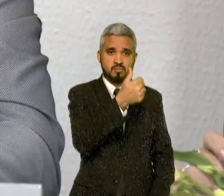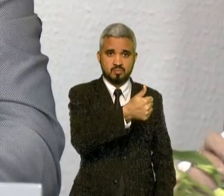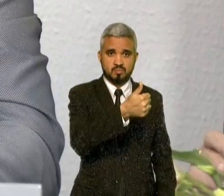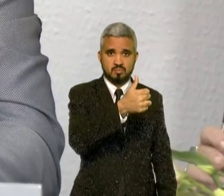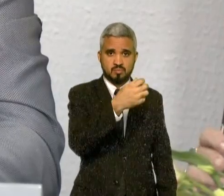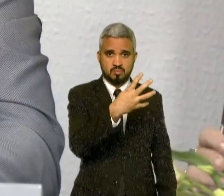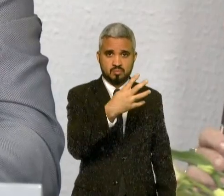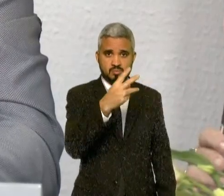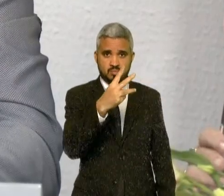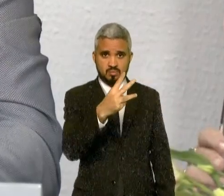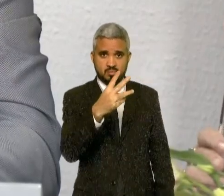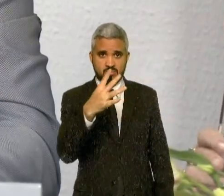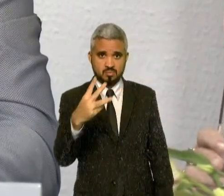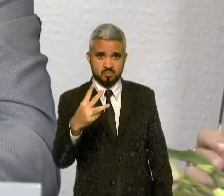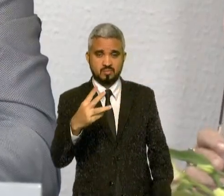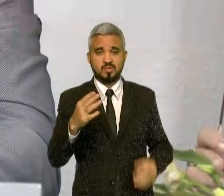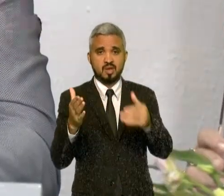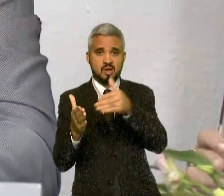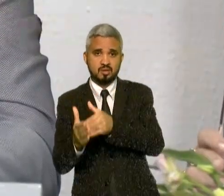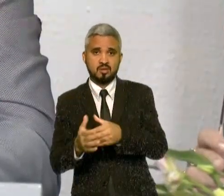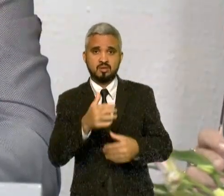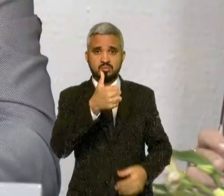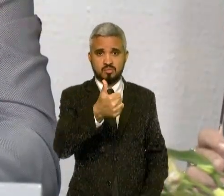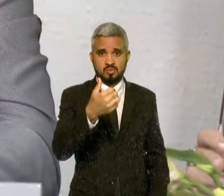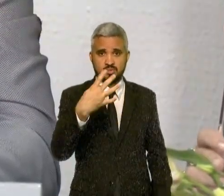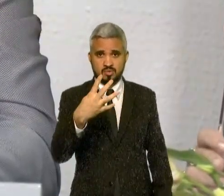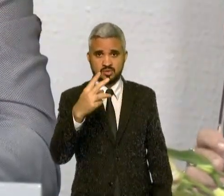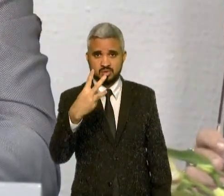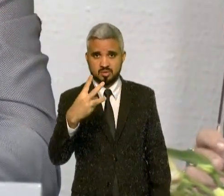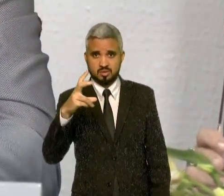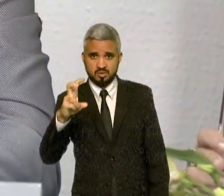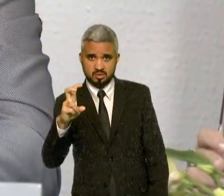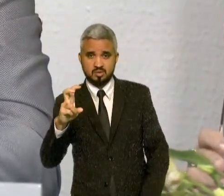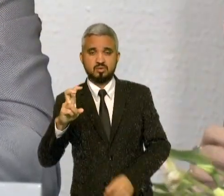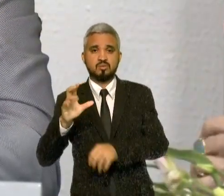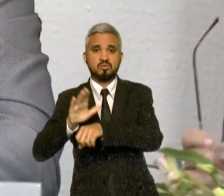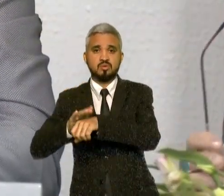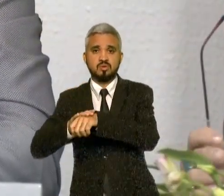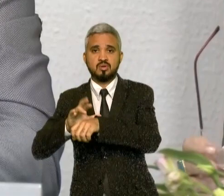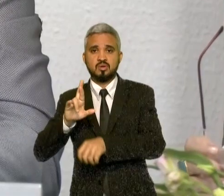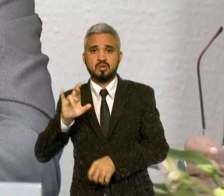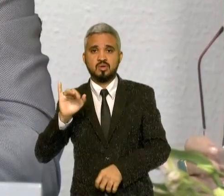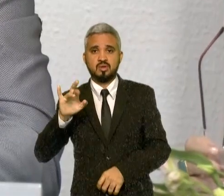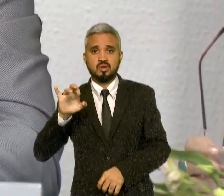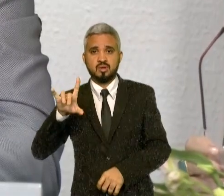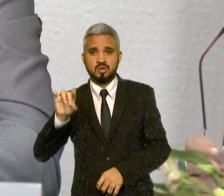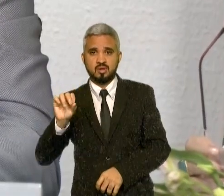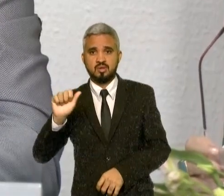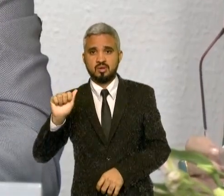1433 a 1435, de autoria do deputado Ricardo Arruda. Indicação de números